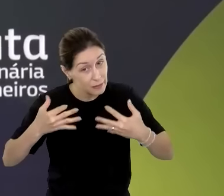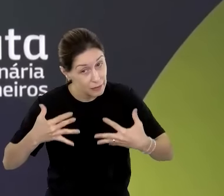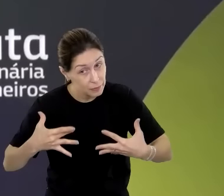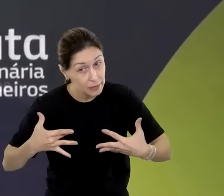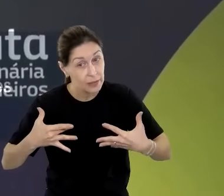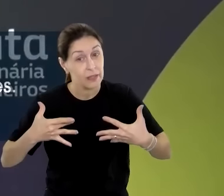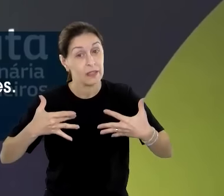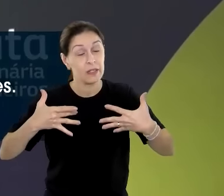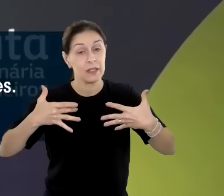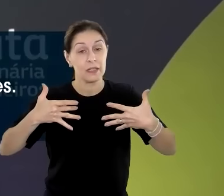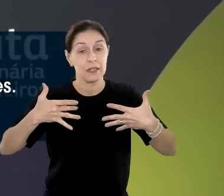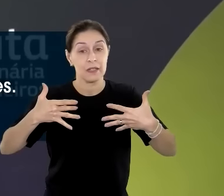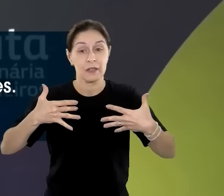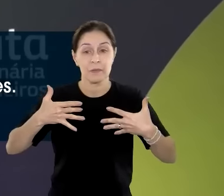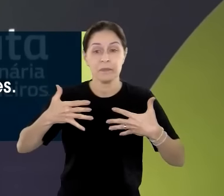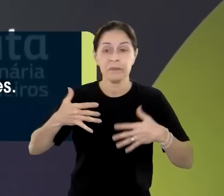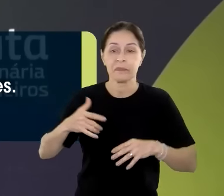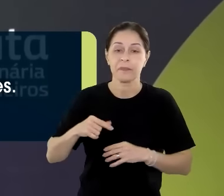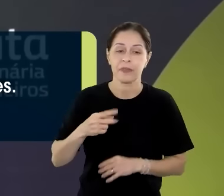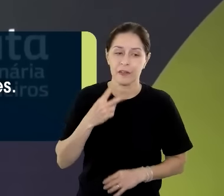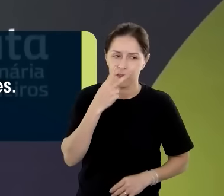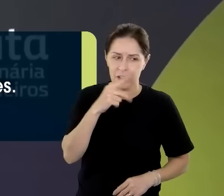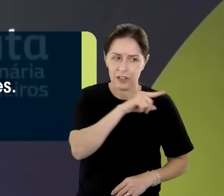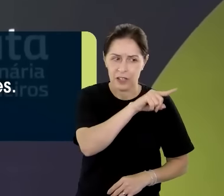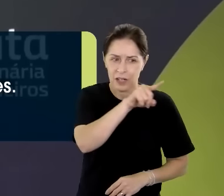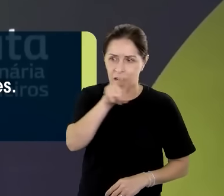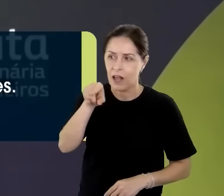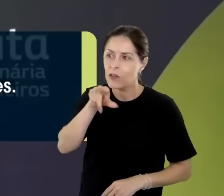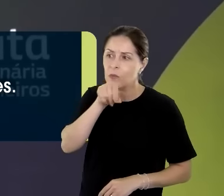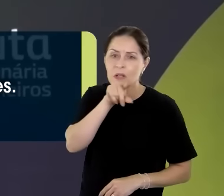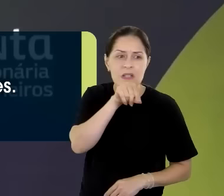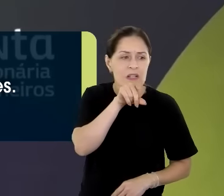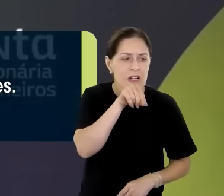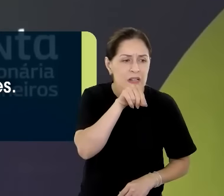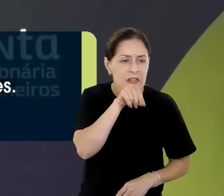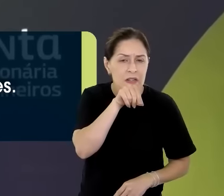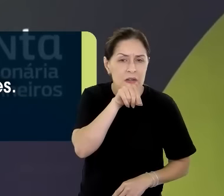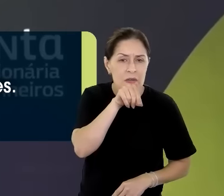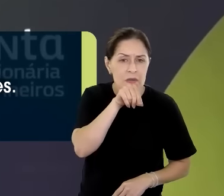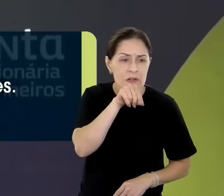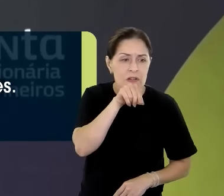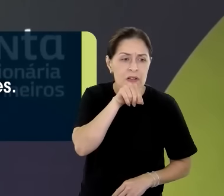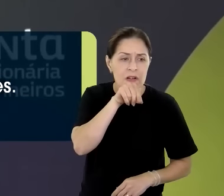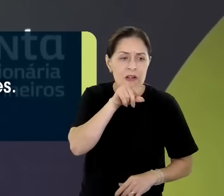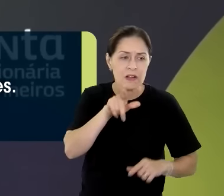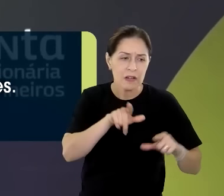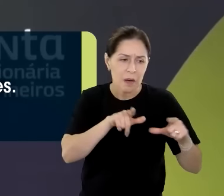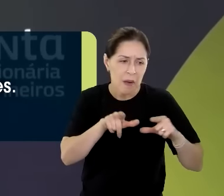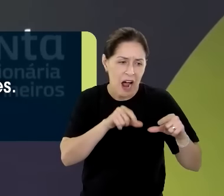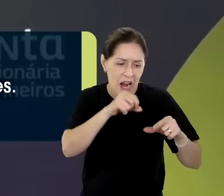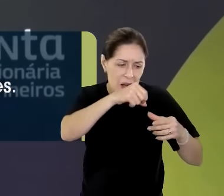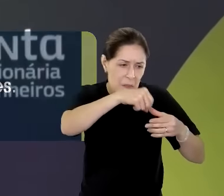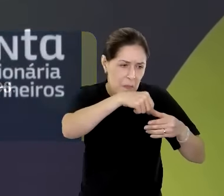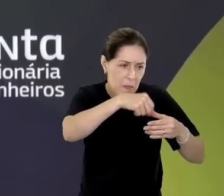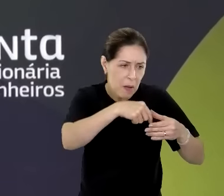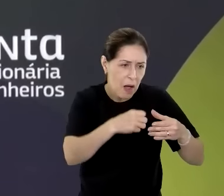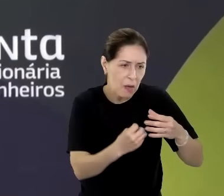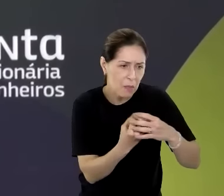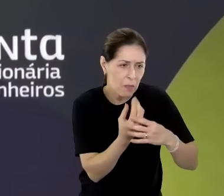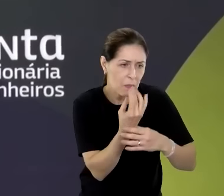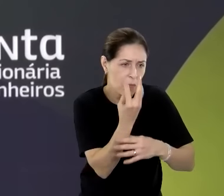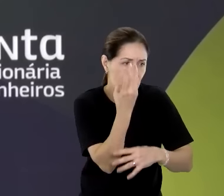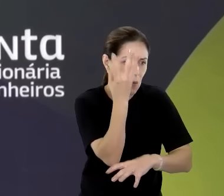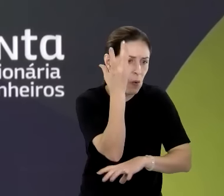Observai os corvos, os quais não semeiam, nem ceifam, nem têm despensa, nem